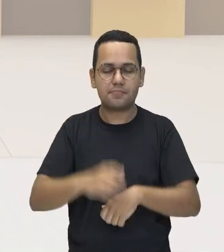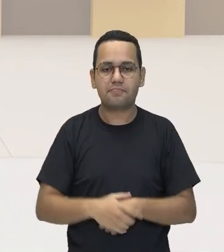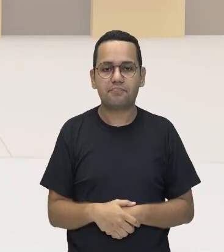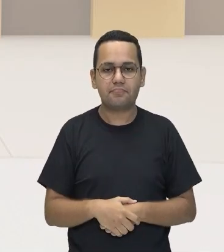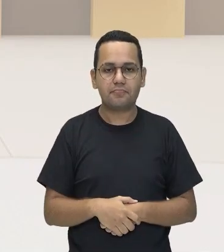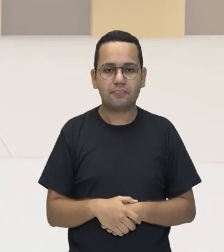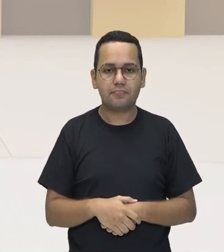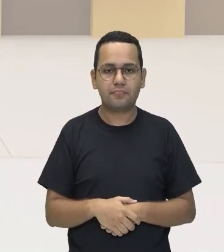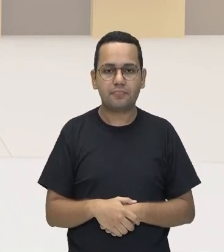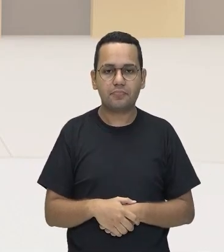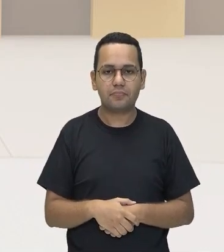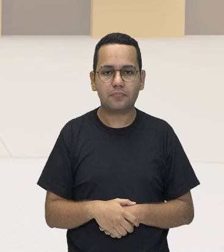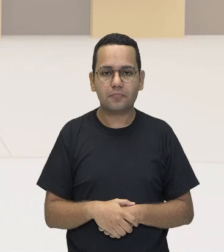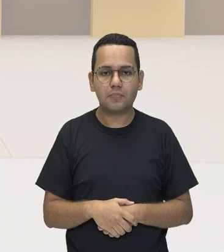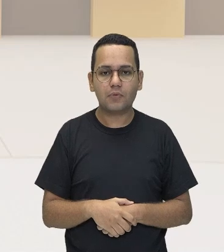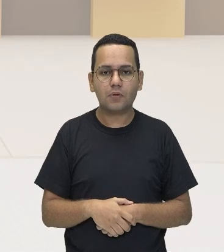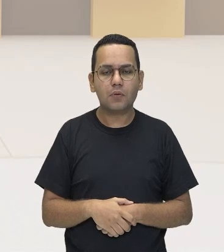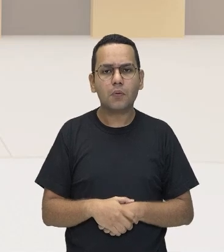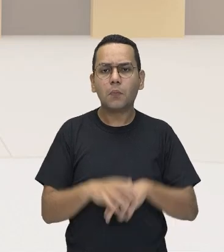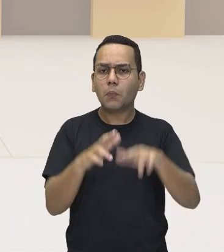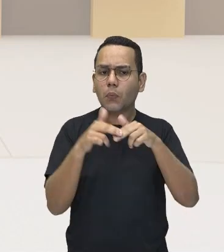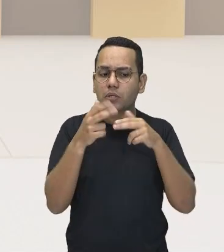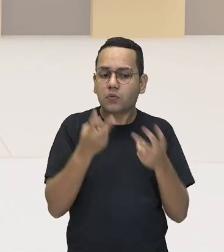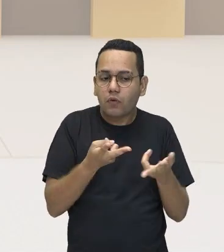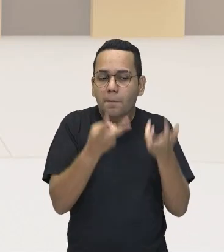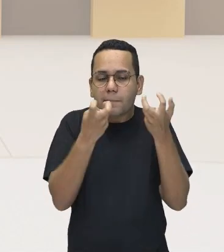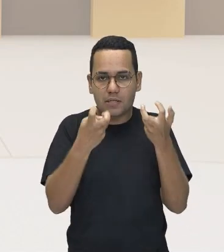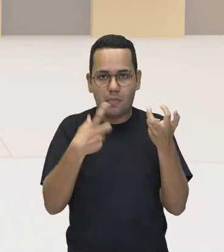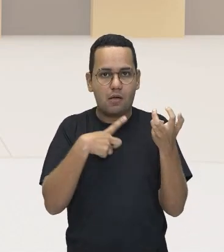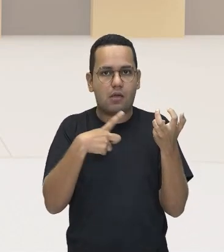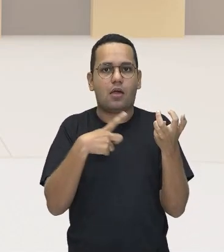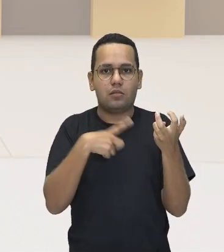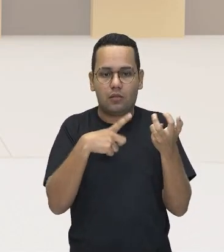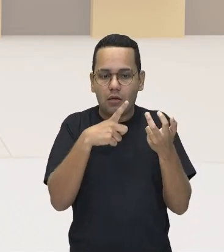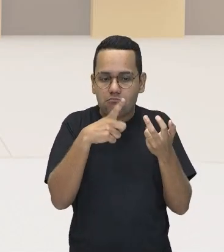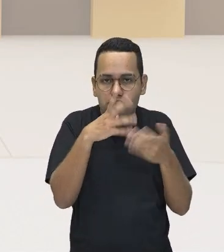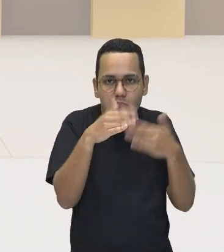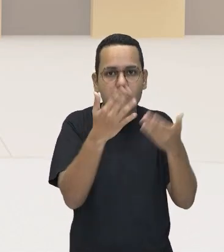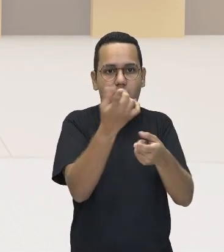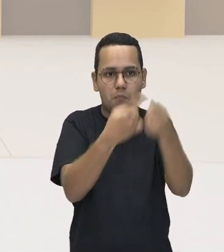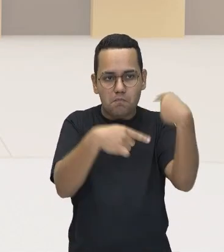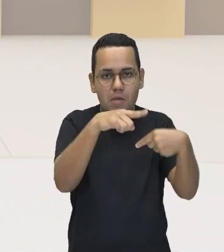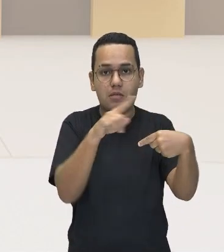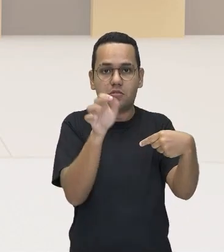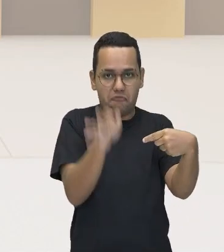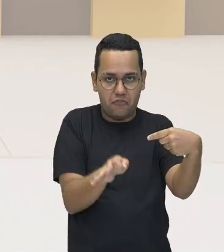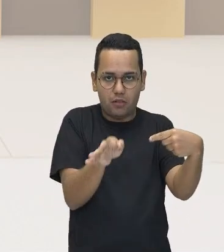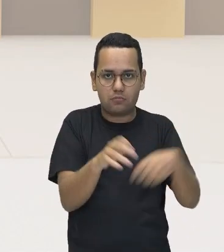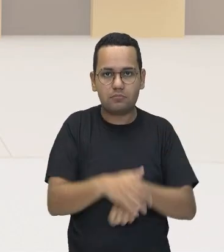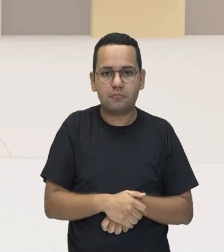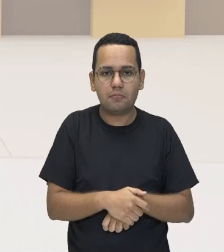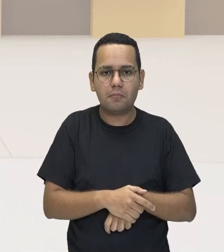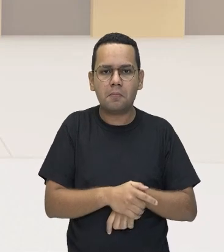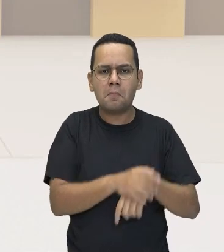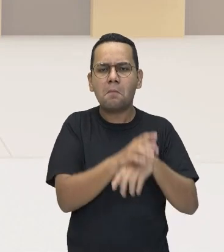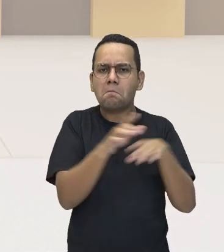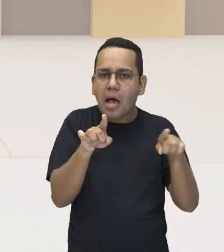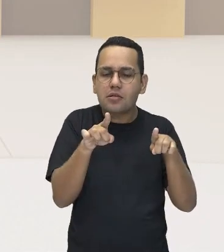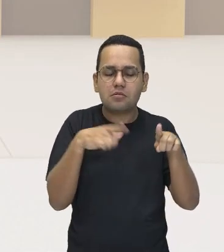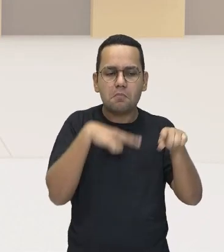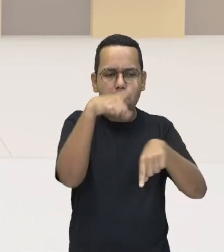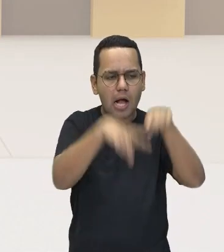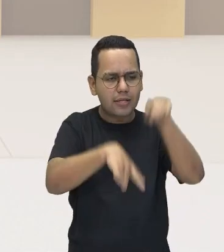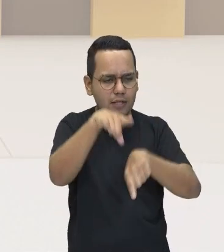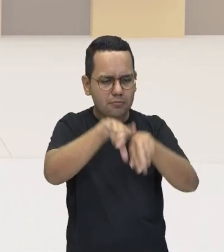que estejam alcançando os resultados desejados. Todo produto precisa ser monitorado. Será